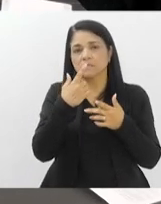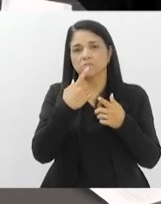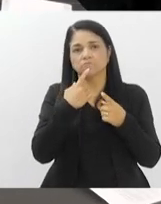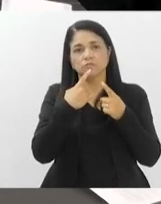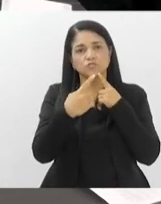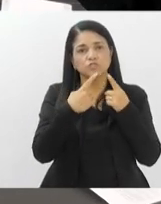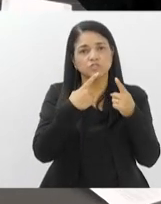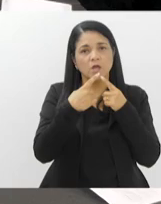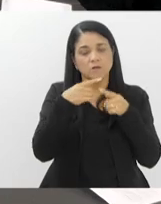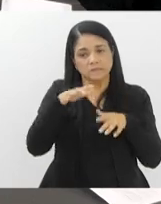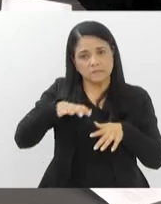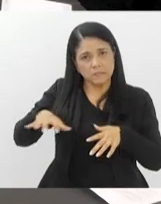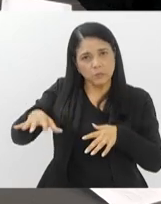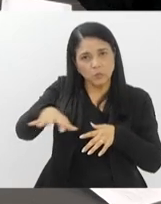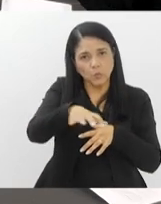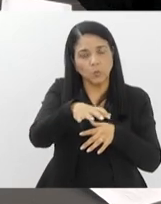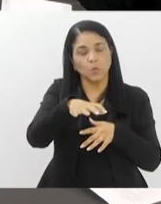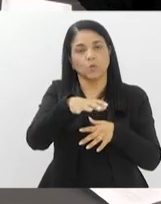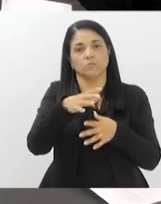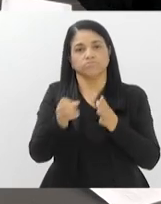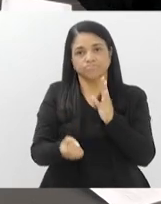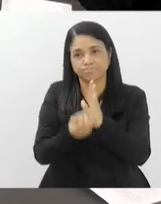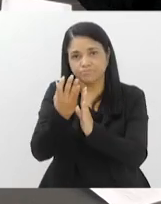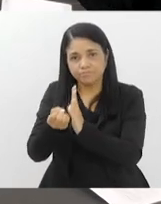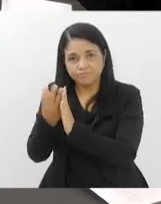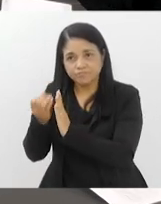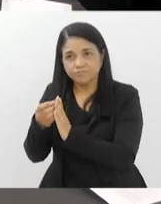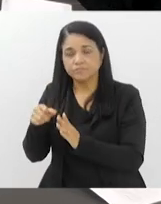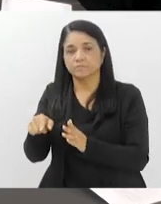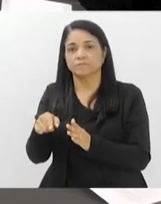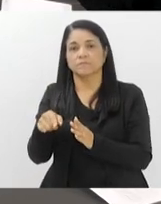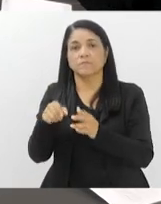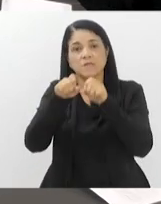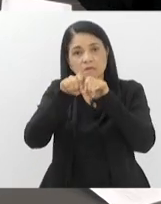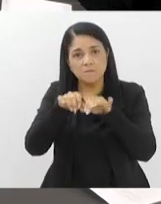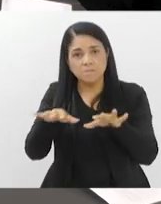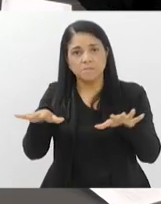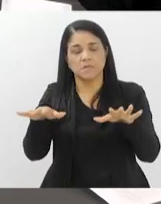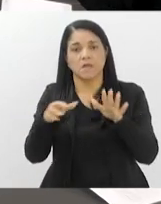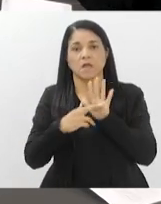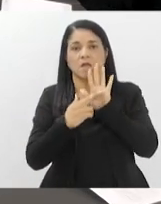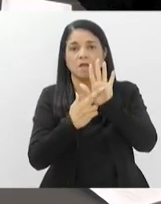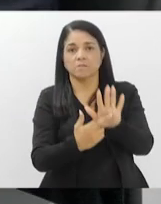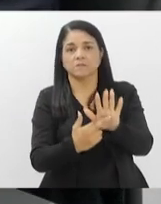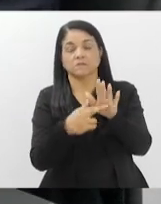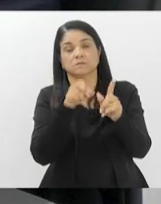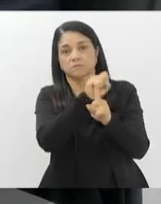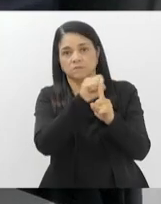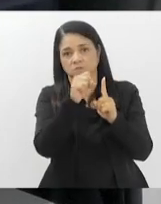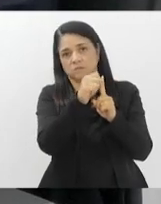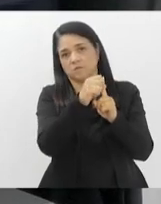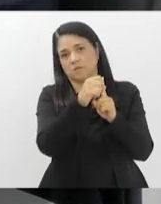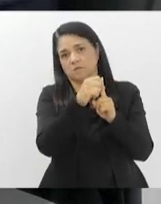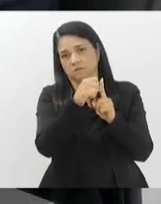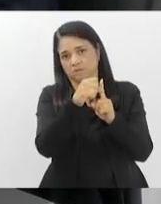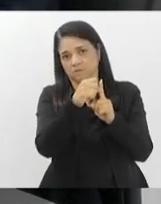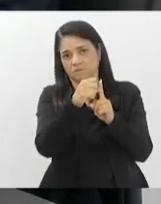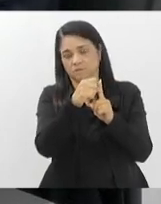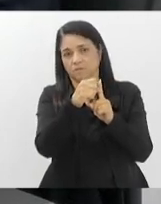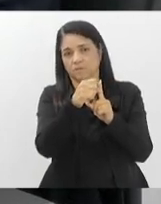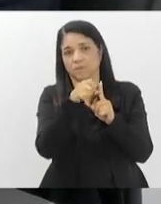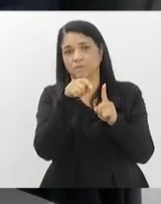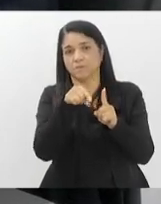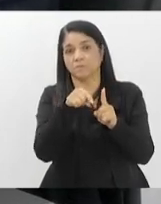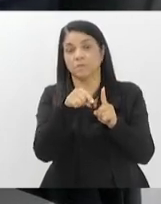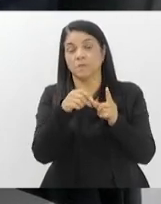setores produtivos, porque amplia muito a representação da sociedade civil e a